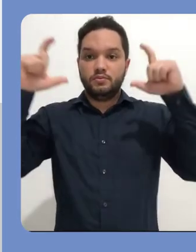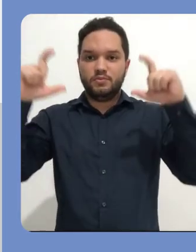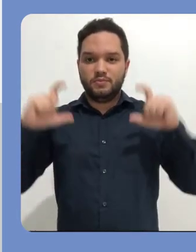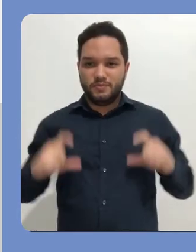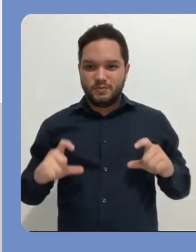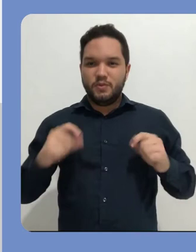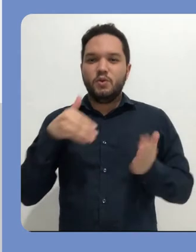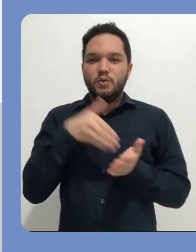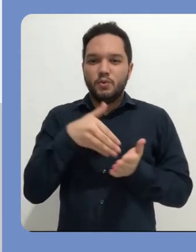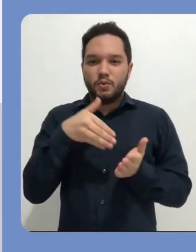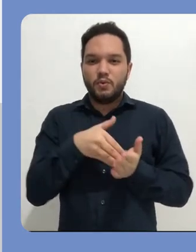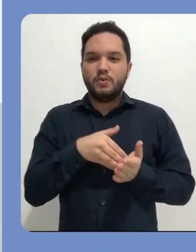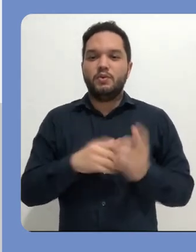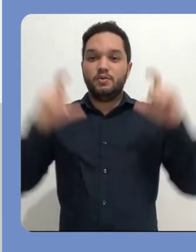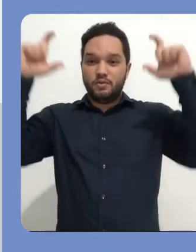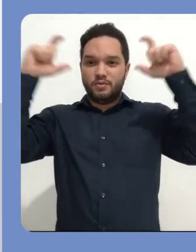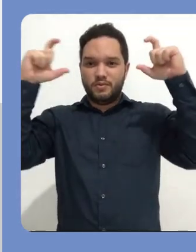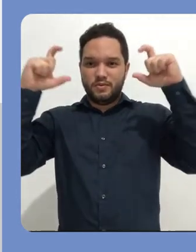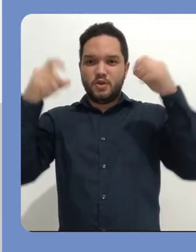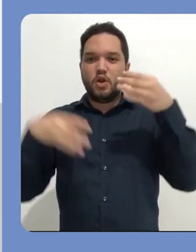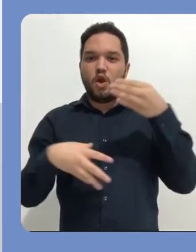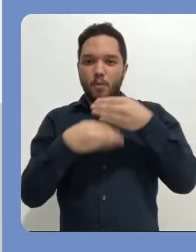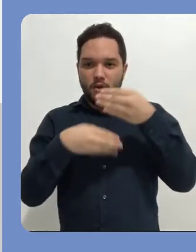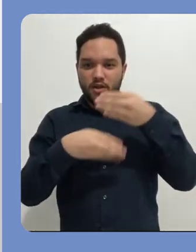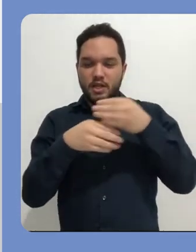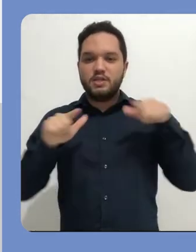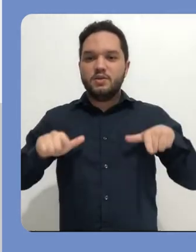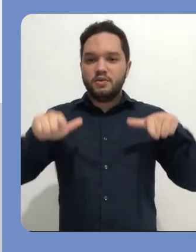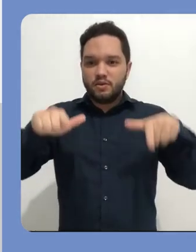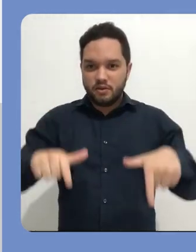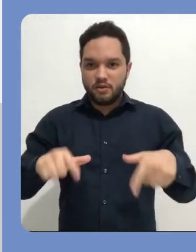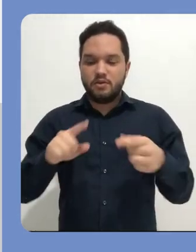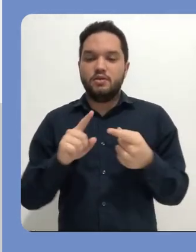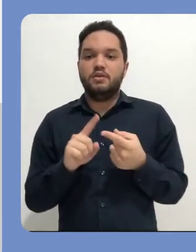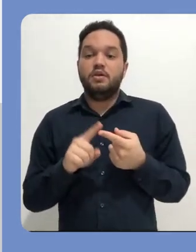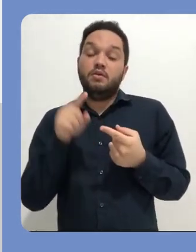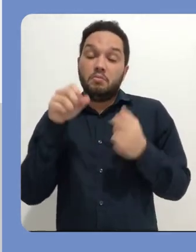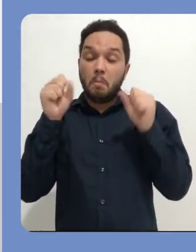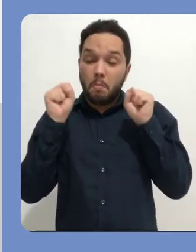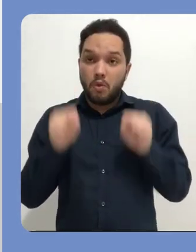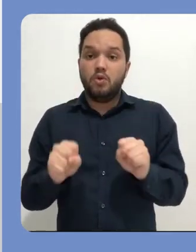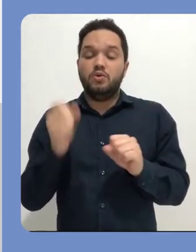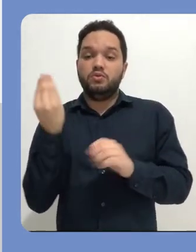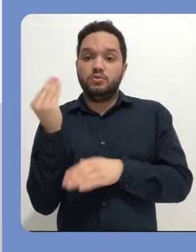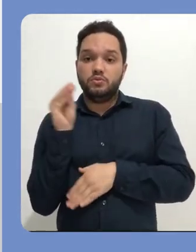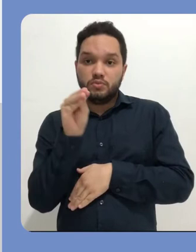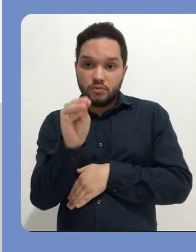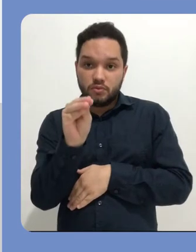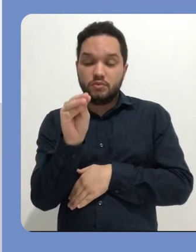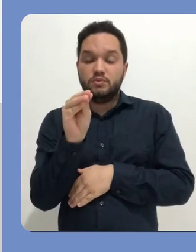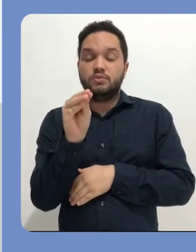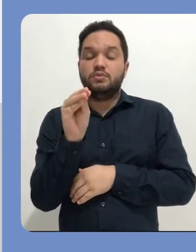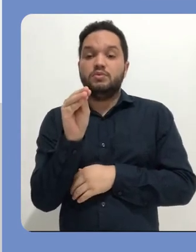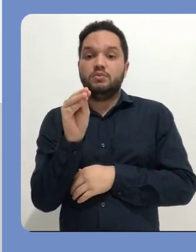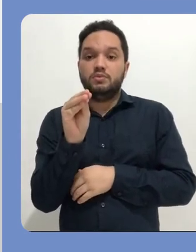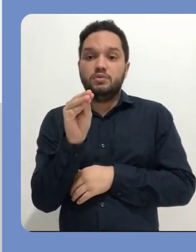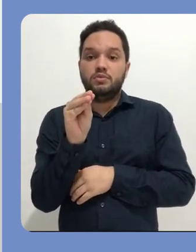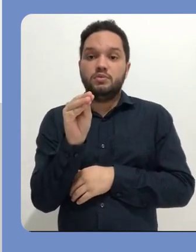E os dois últimos campos tratam de complementação do certificado, onde você pode